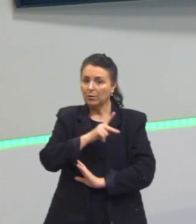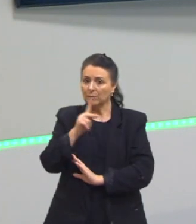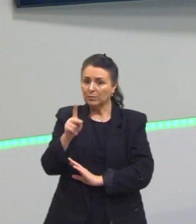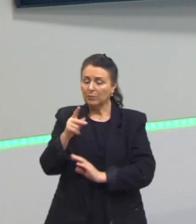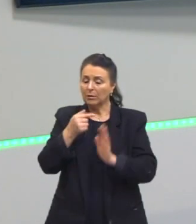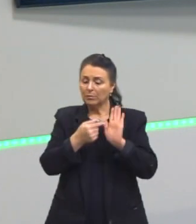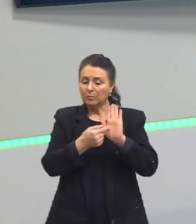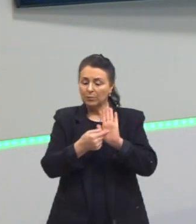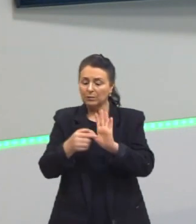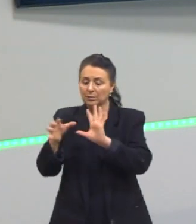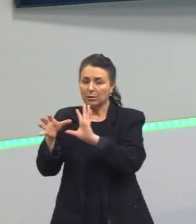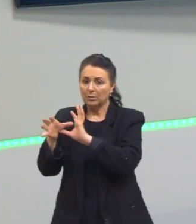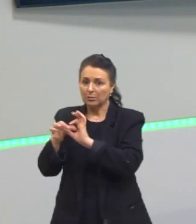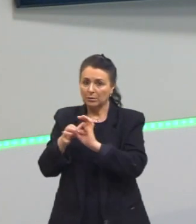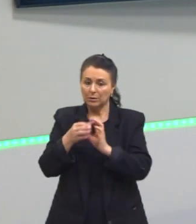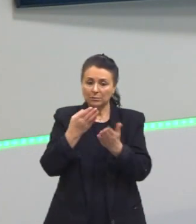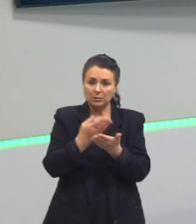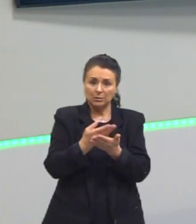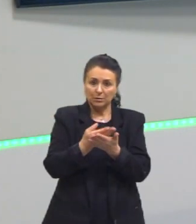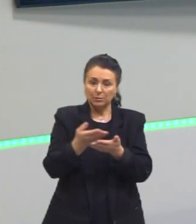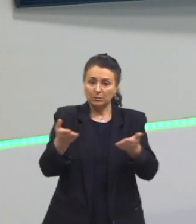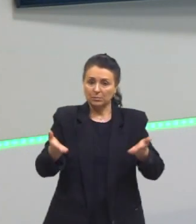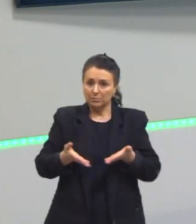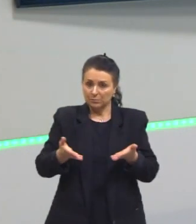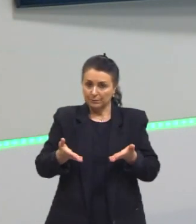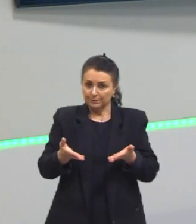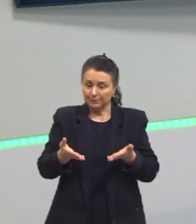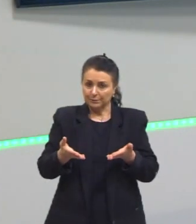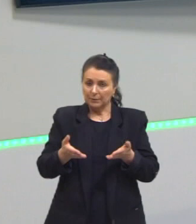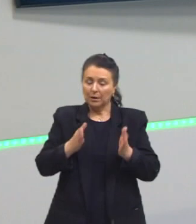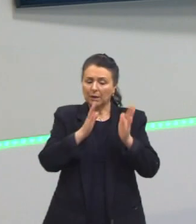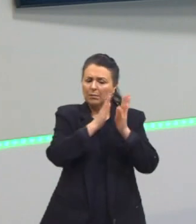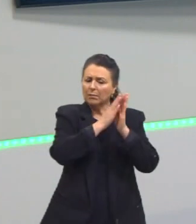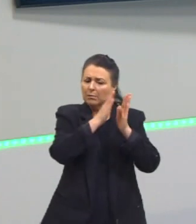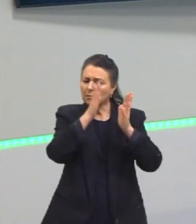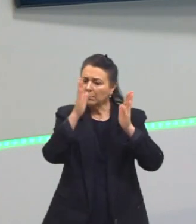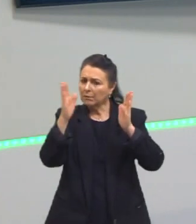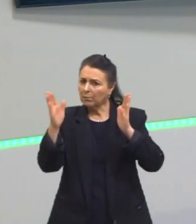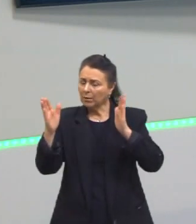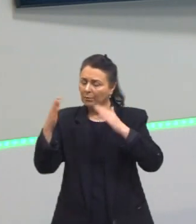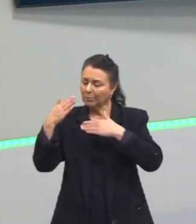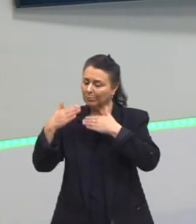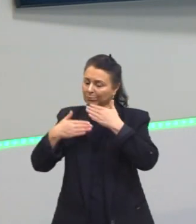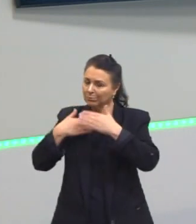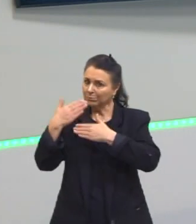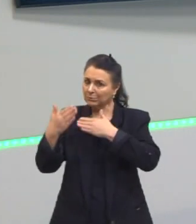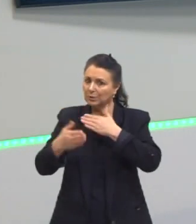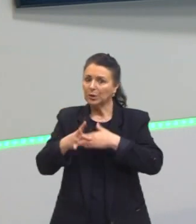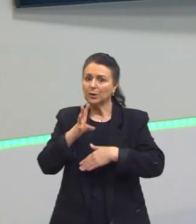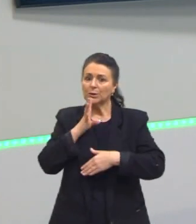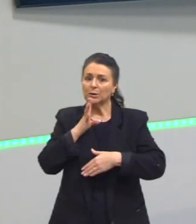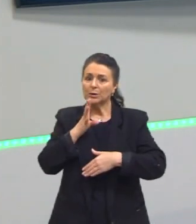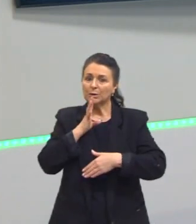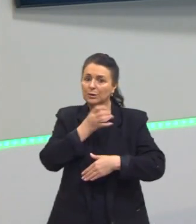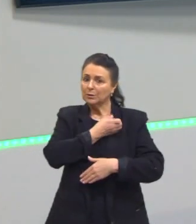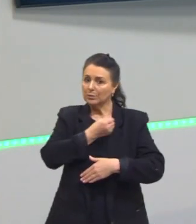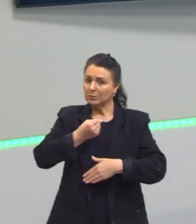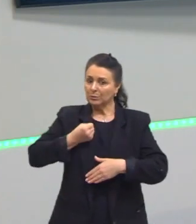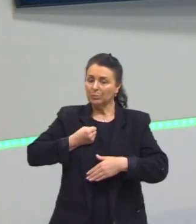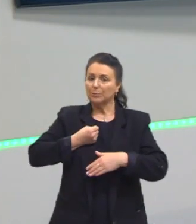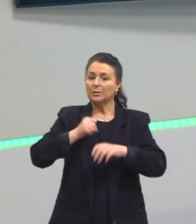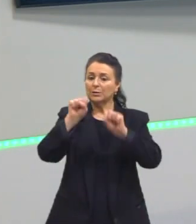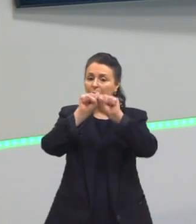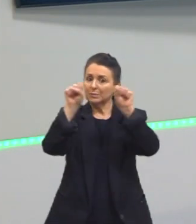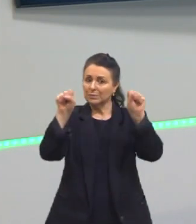contexto, então, para a nossa aula de hoje. Assim, na sequência, né, a gente já conhece o determinante, conhece o sistema